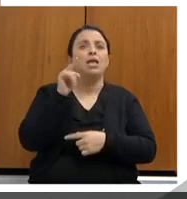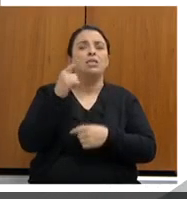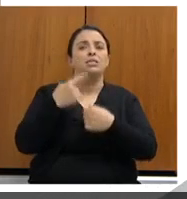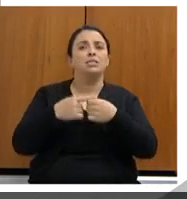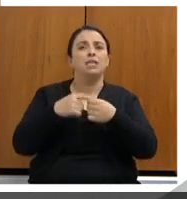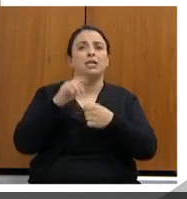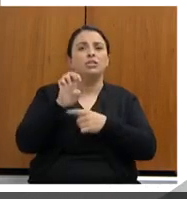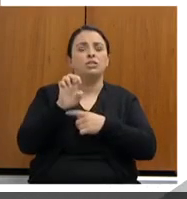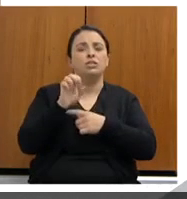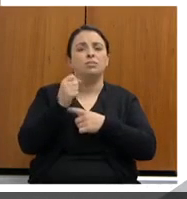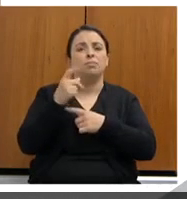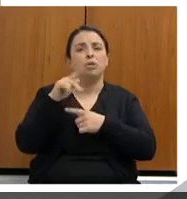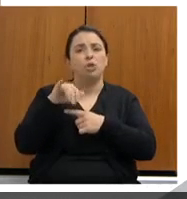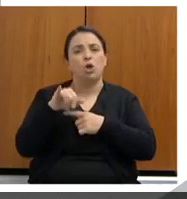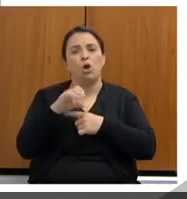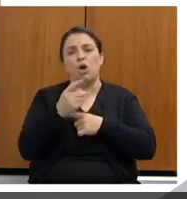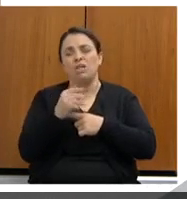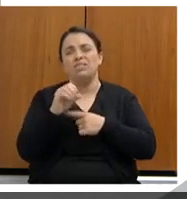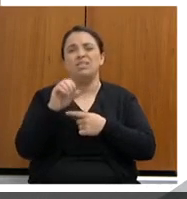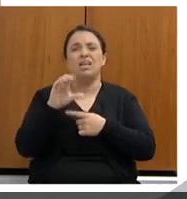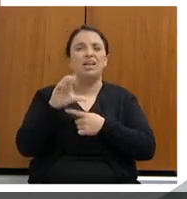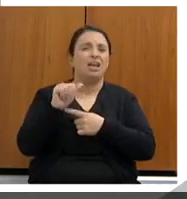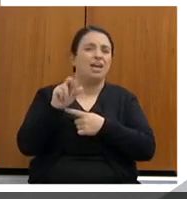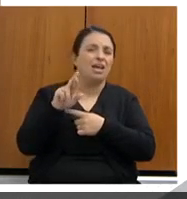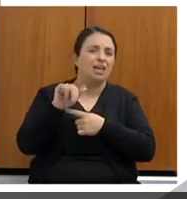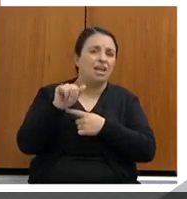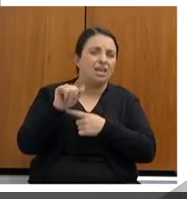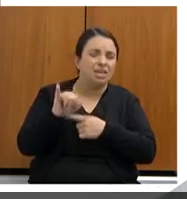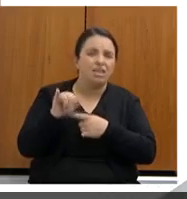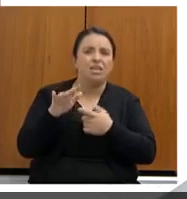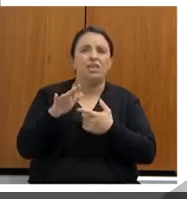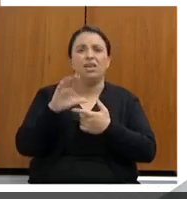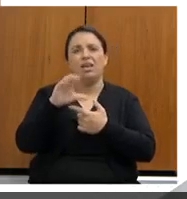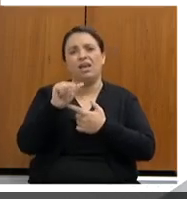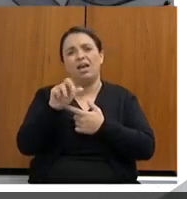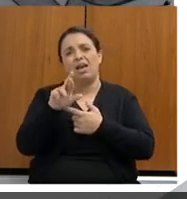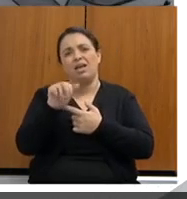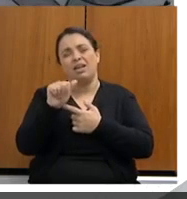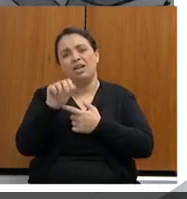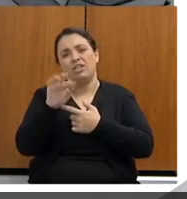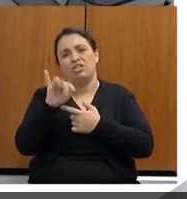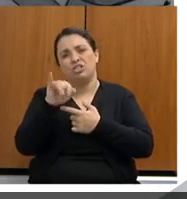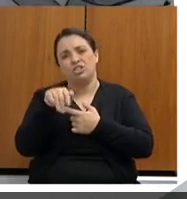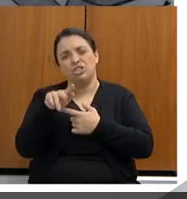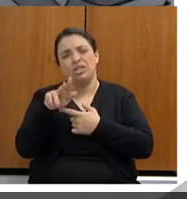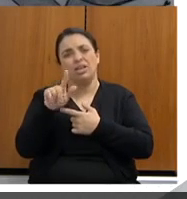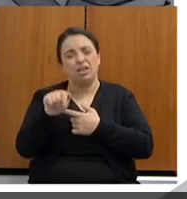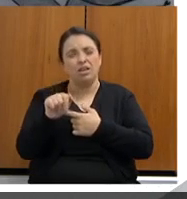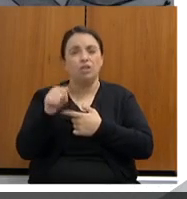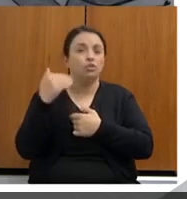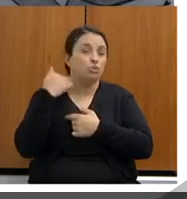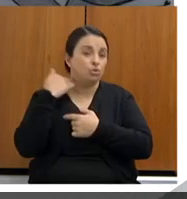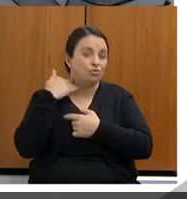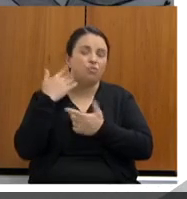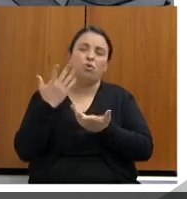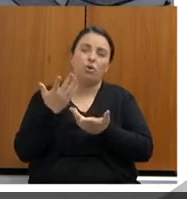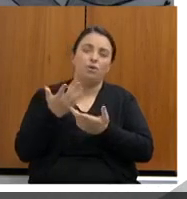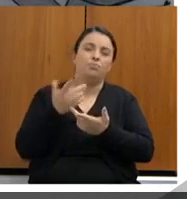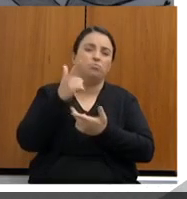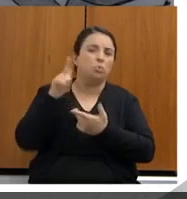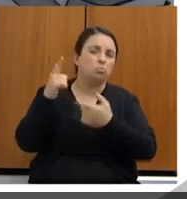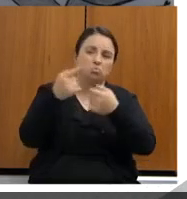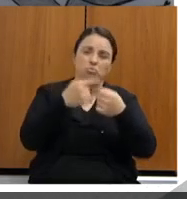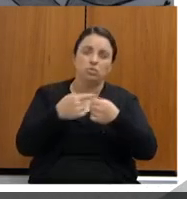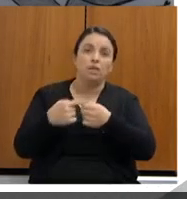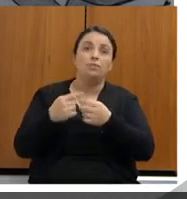e Caraí Juiz de Fora Caratinga e pode passar ainda algumas